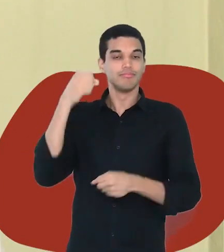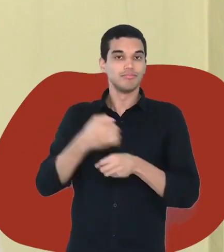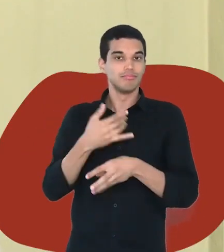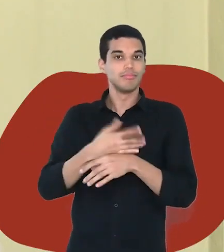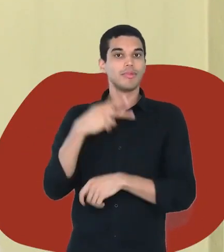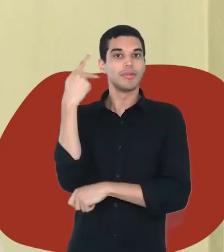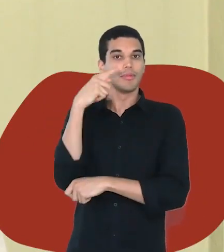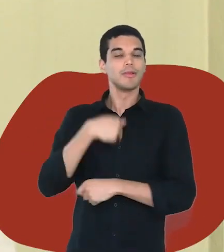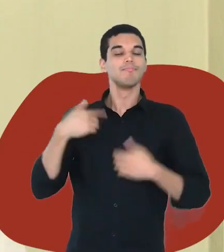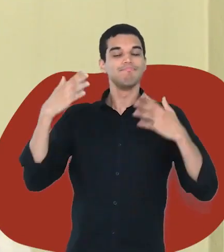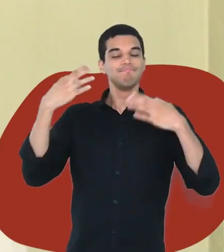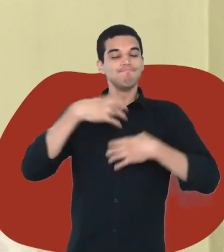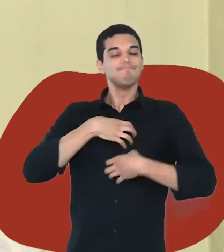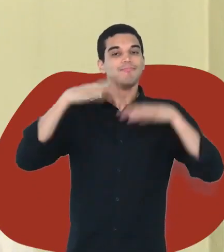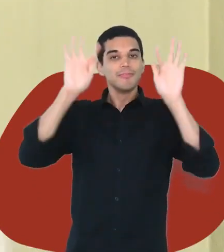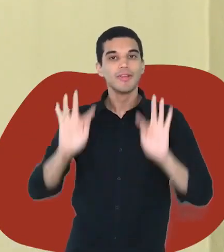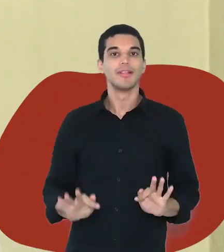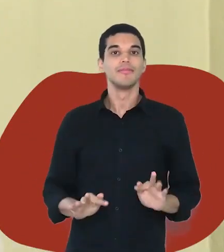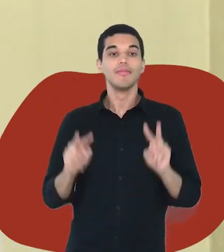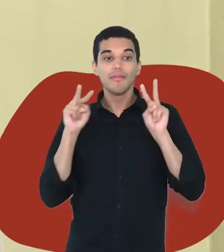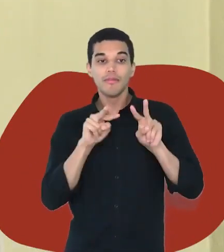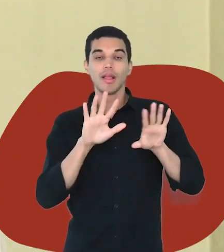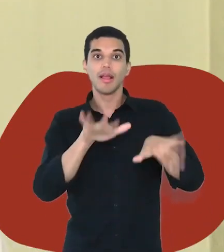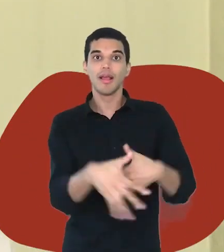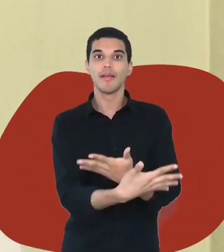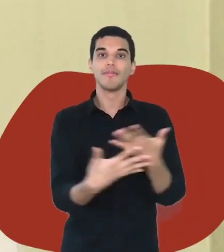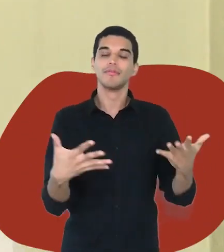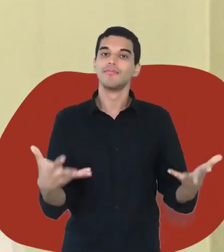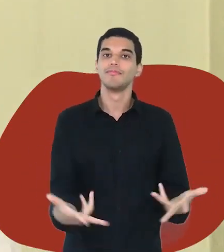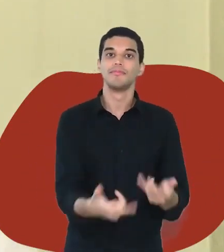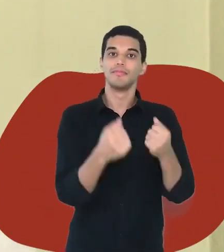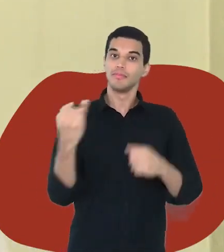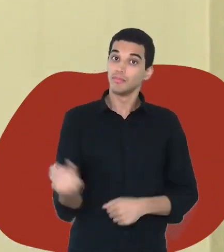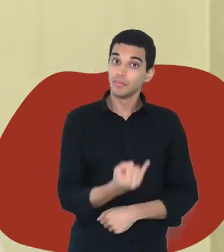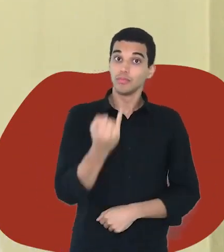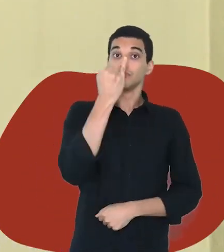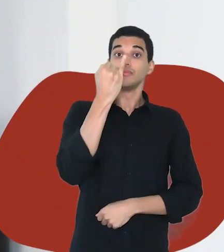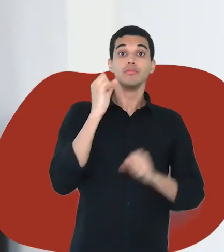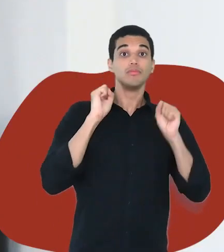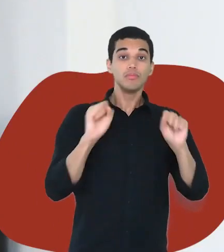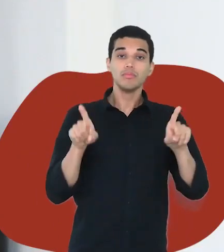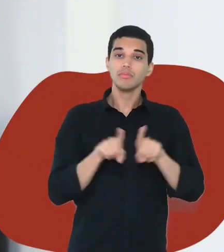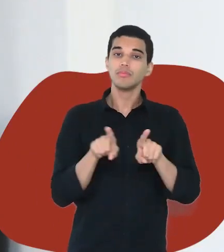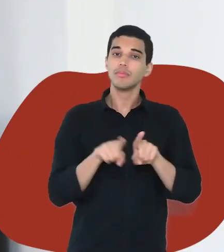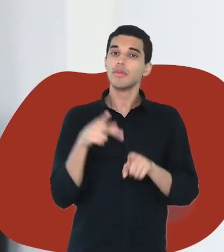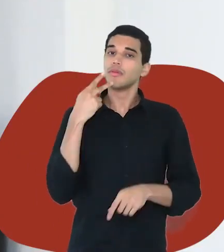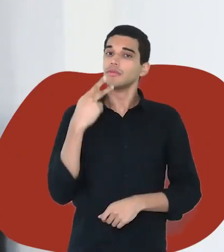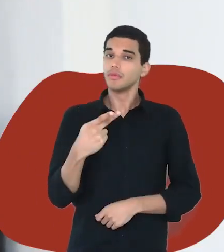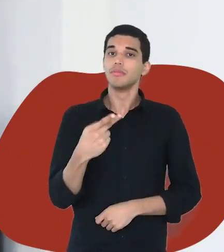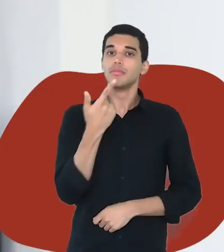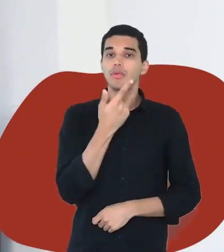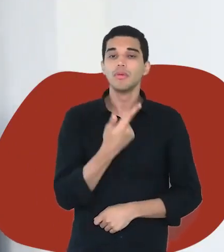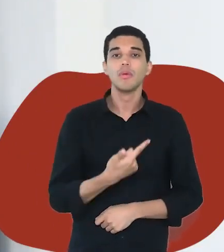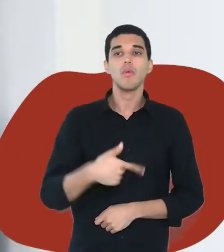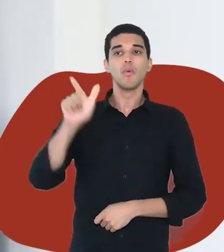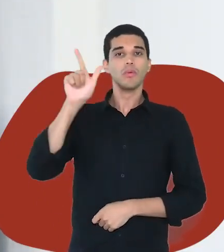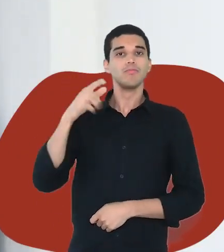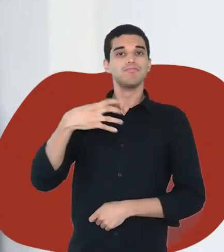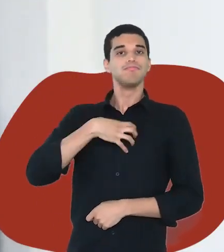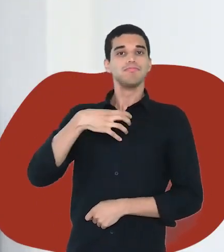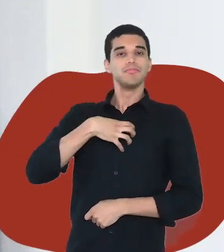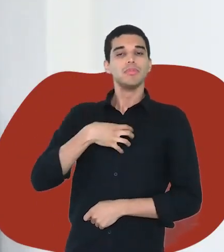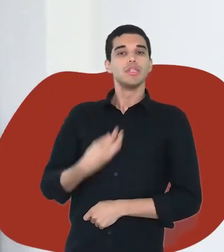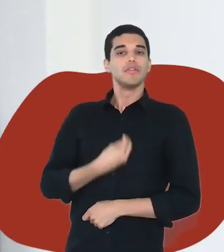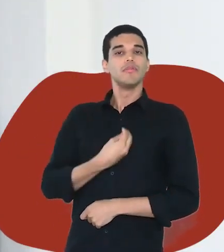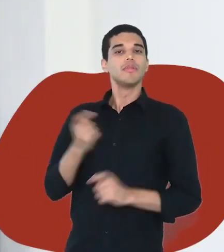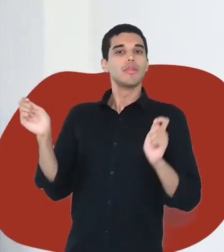como prefeito da cidade paulista eu fico muito feliz o dever esse evento tão importante e poder ser um trabalho dizer